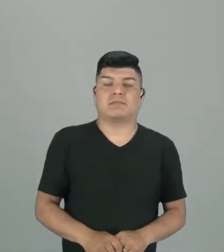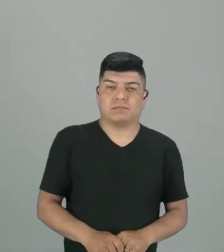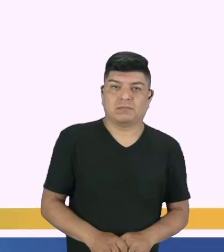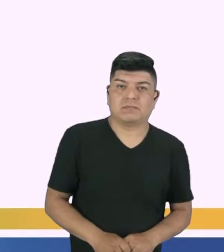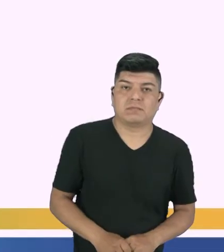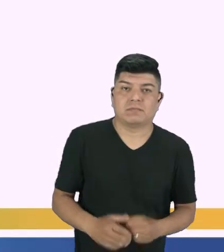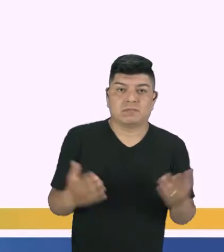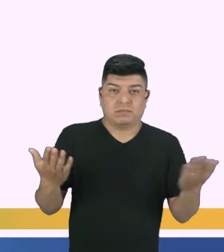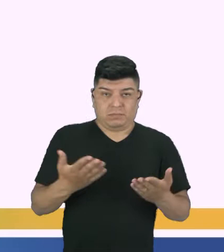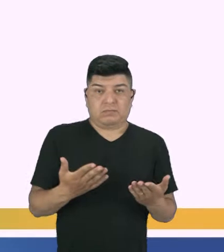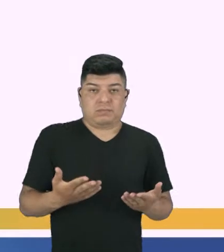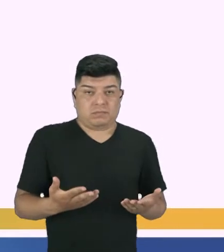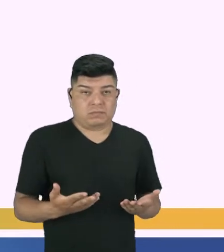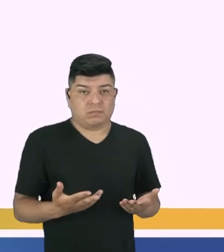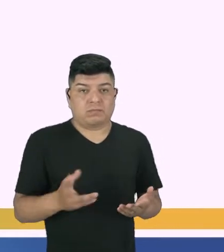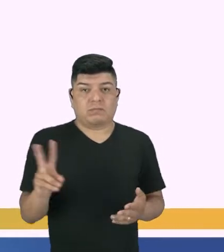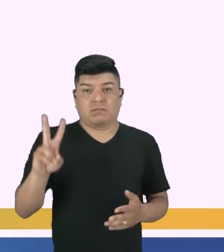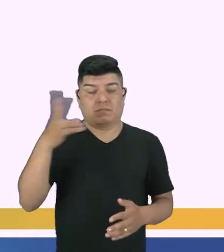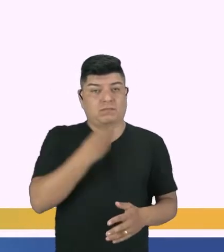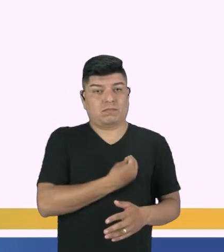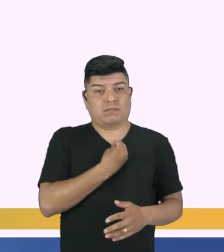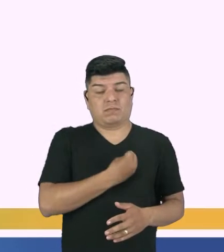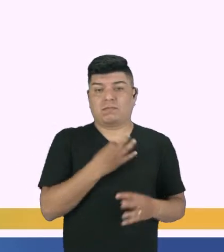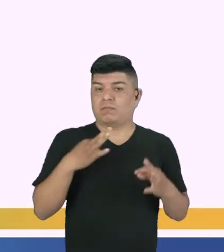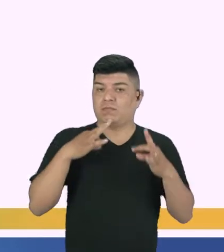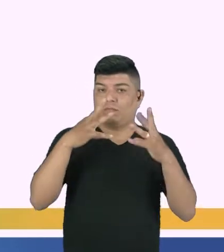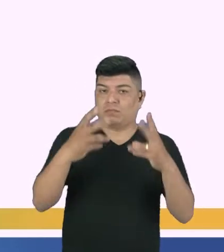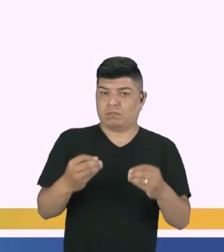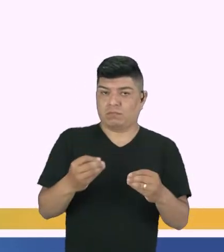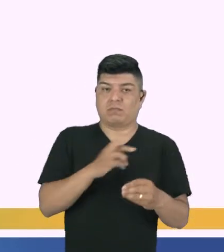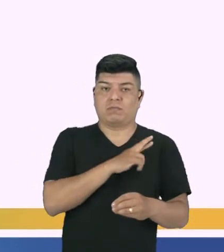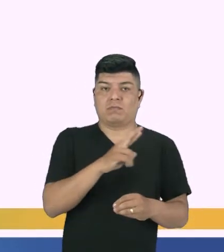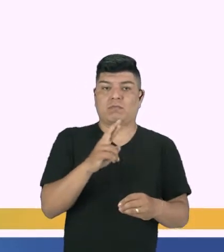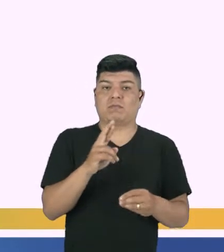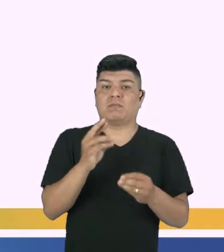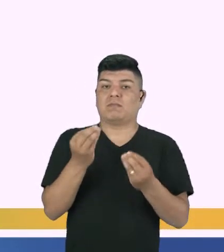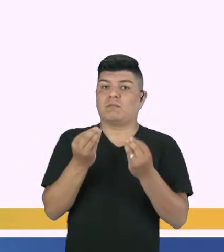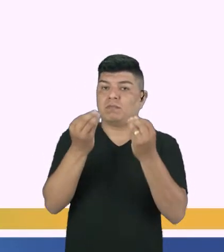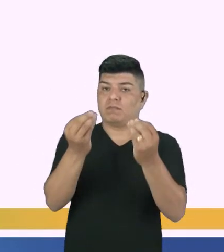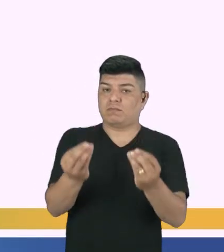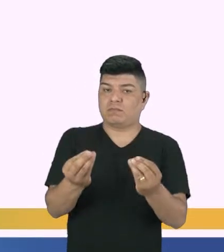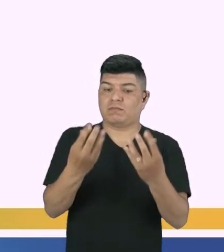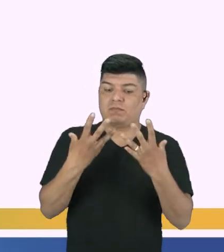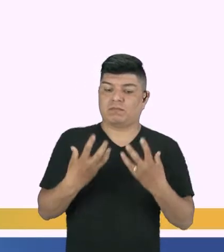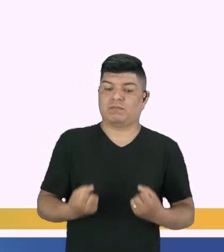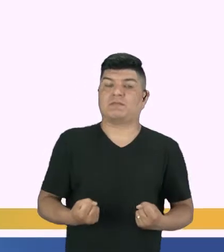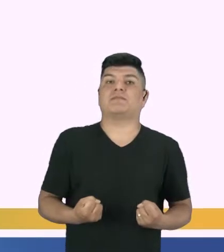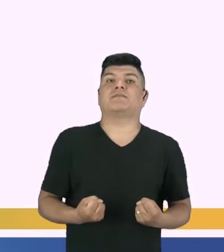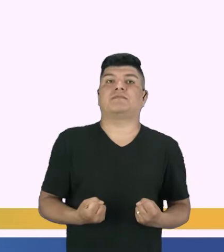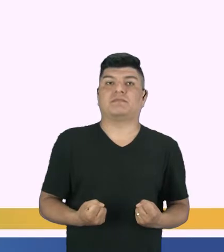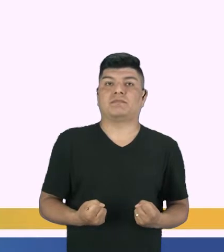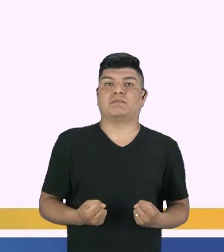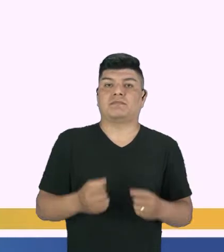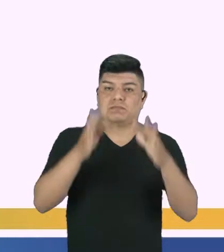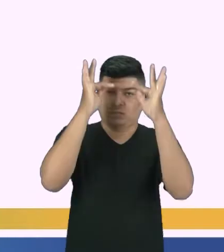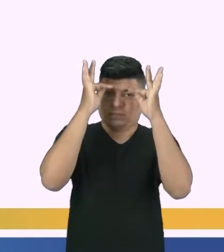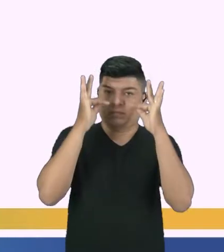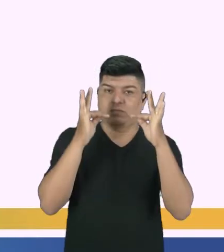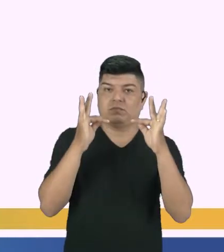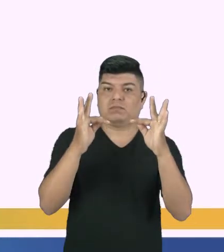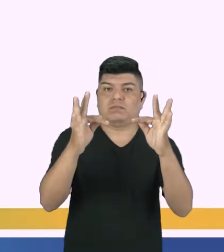falar sobre religião e valorização da vida. Toda religião oferece para os seus adeptos, para os seus fiéis, os